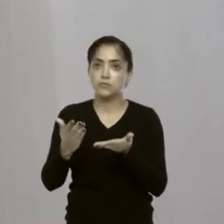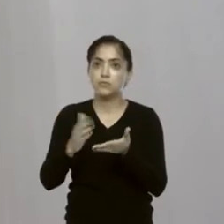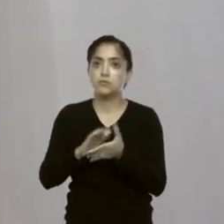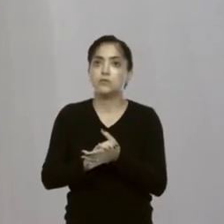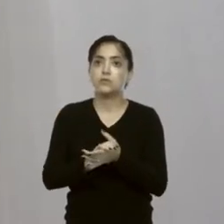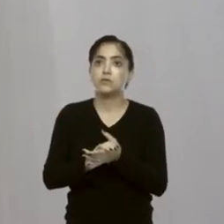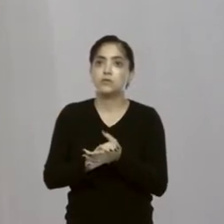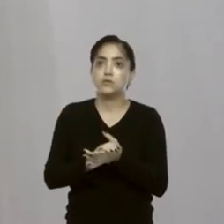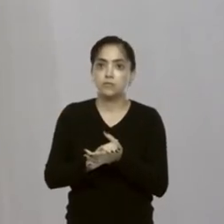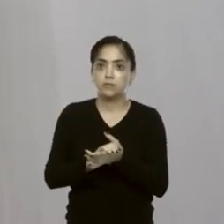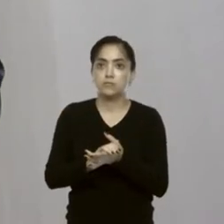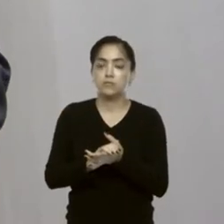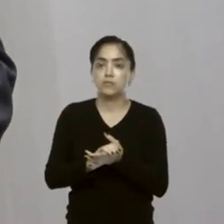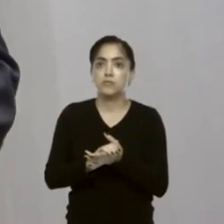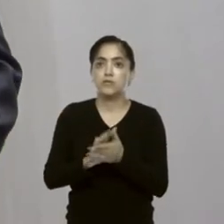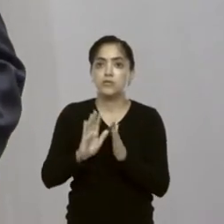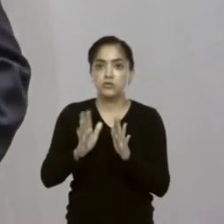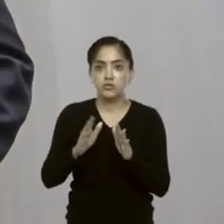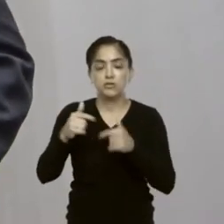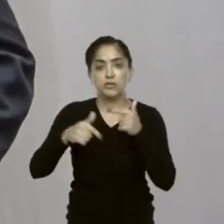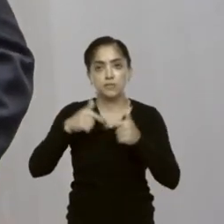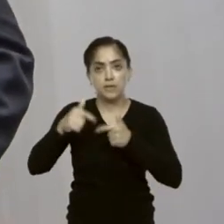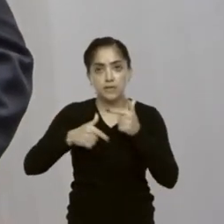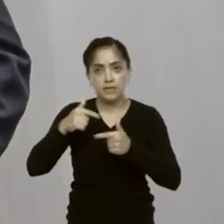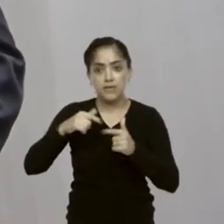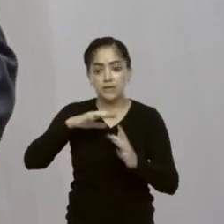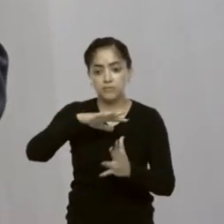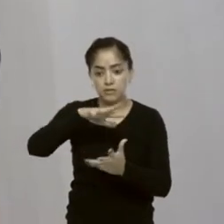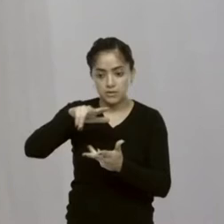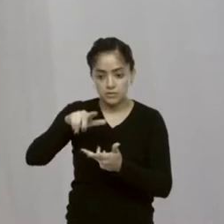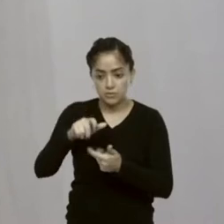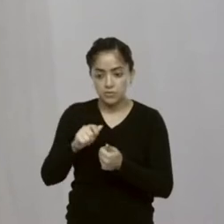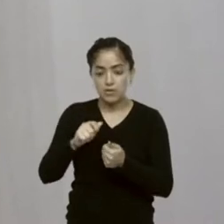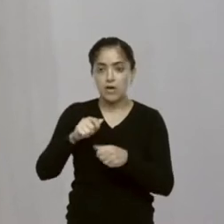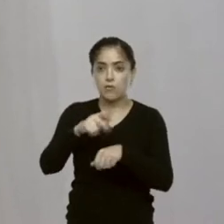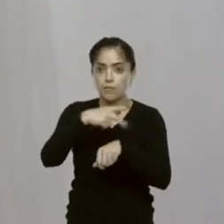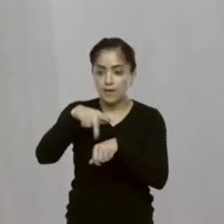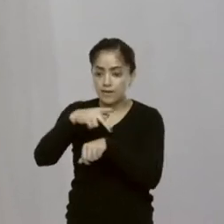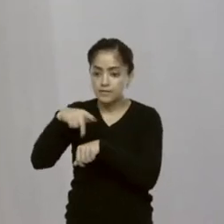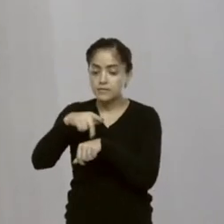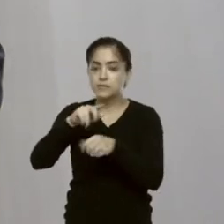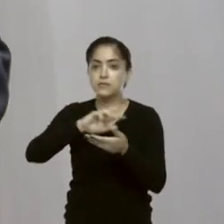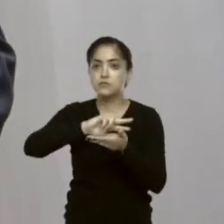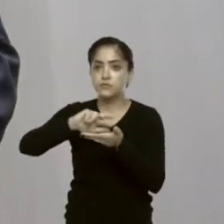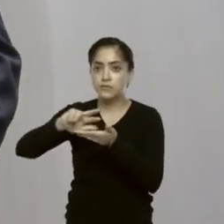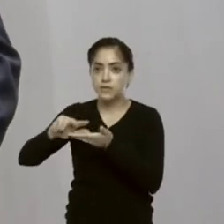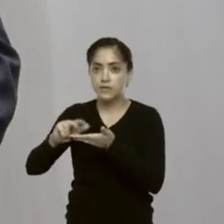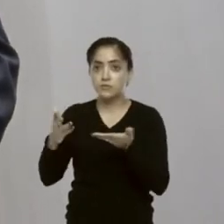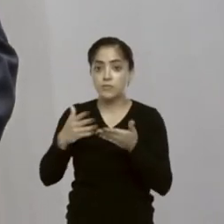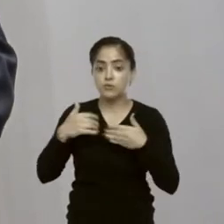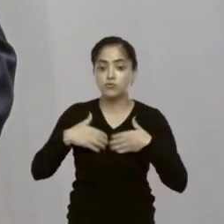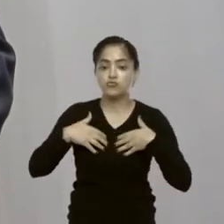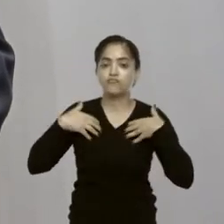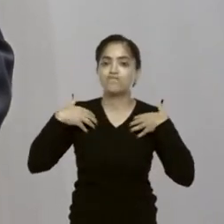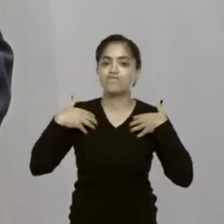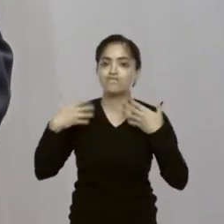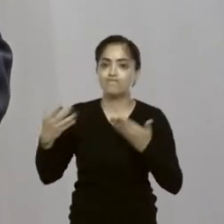internacional por uma vez, em diversos países, mas que hoje, com muito orgulho, venho a esta casa